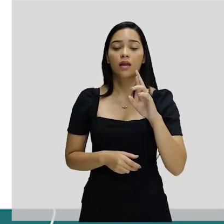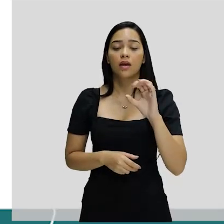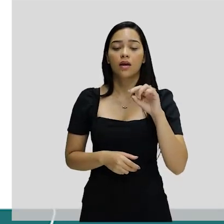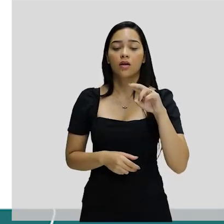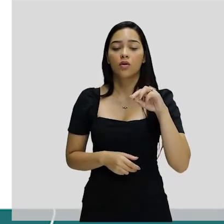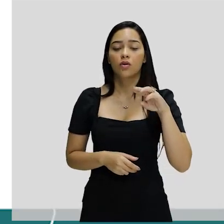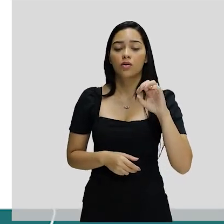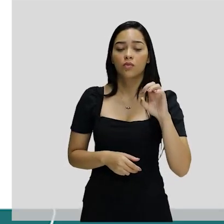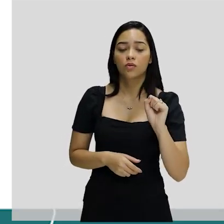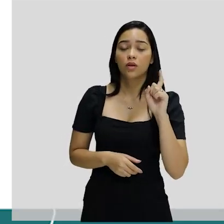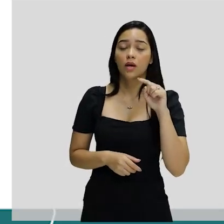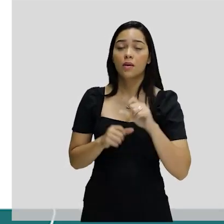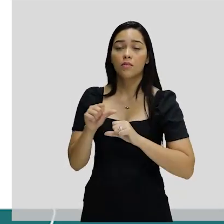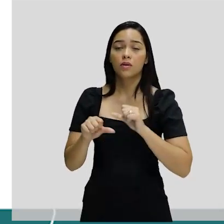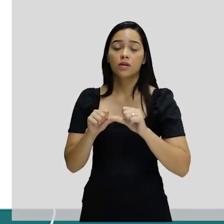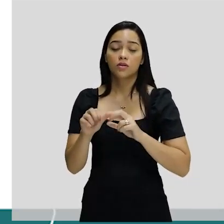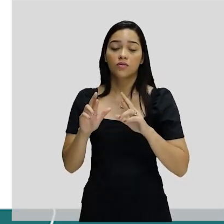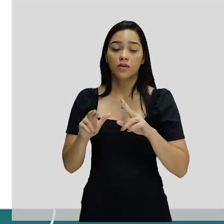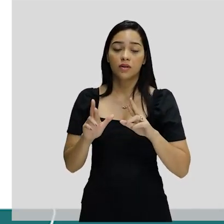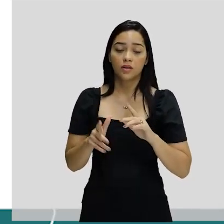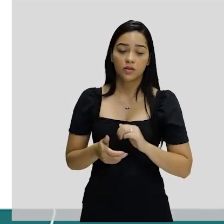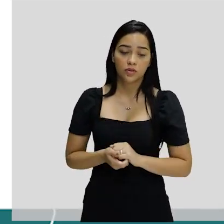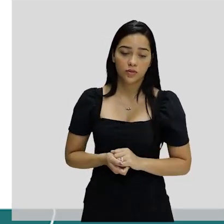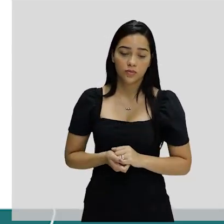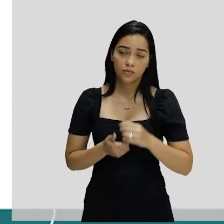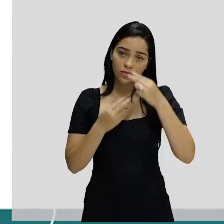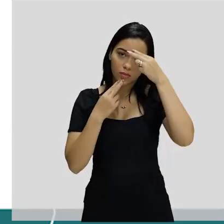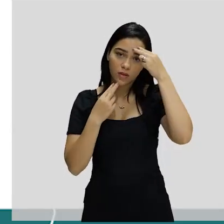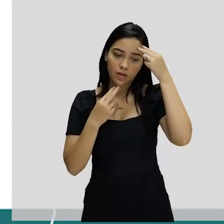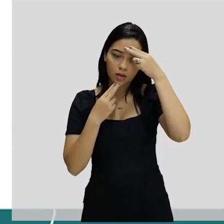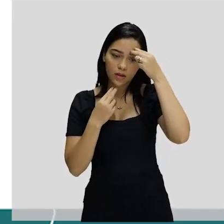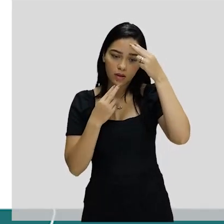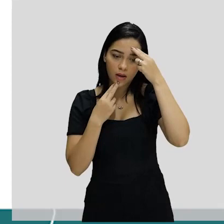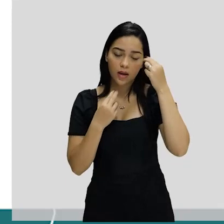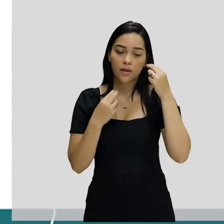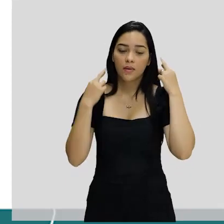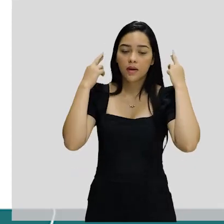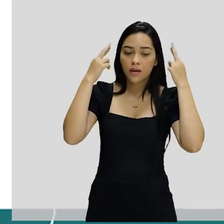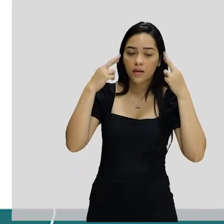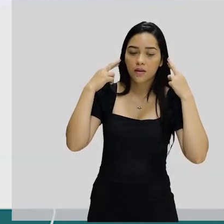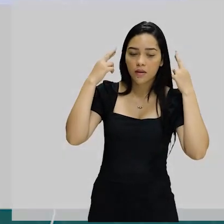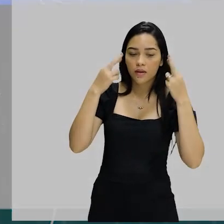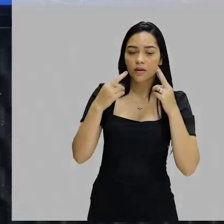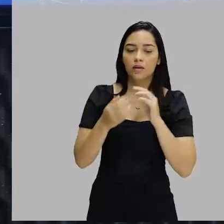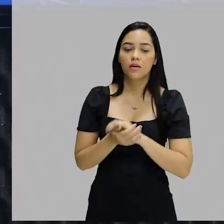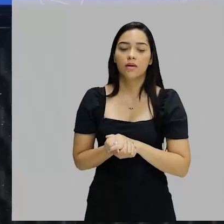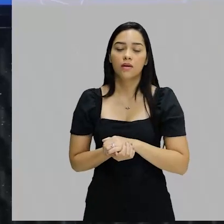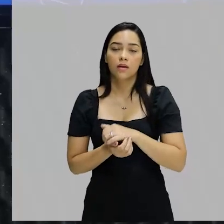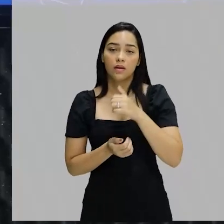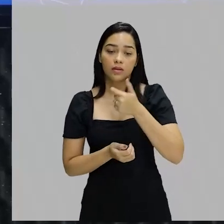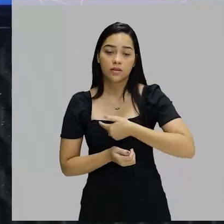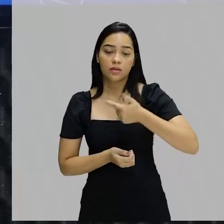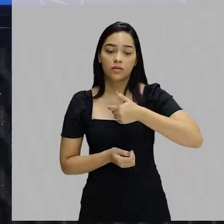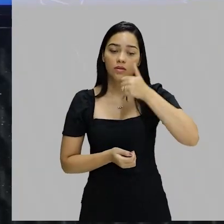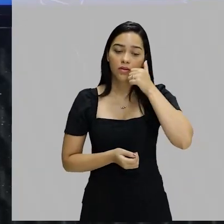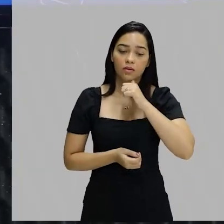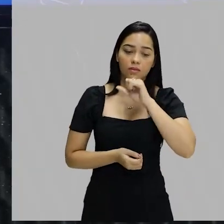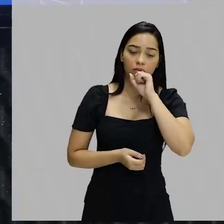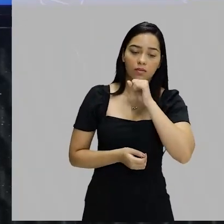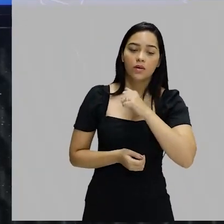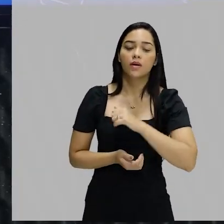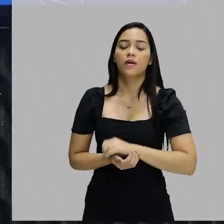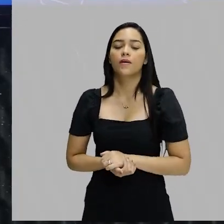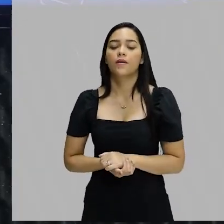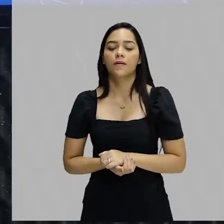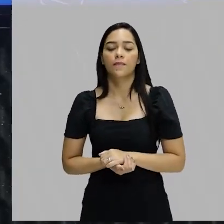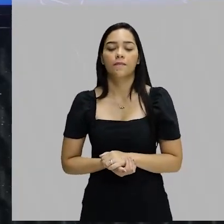são processos diferentes. Bode, cabra, carneiro, ovelha, padrasto, madrasta,